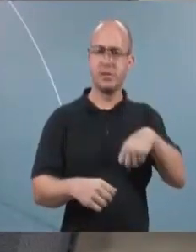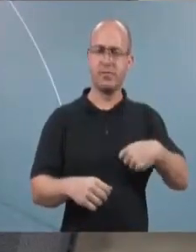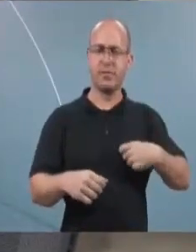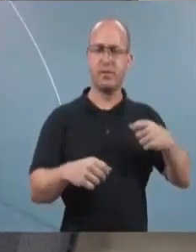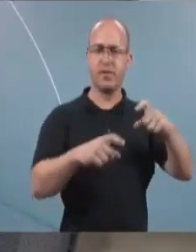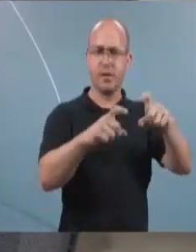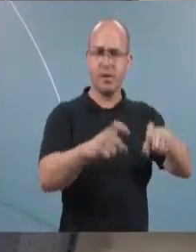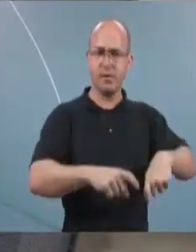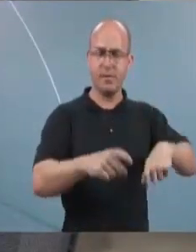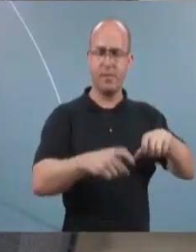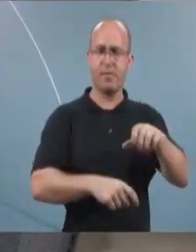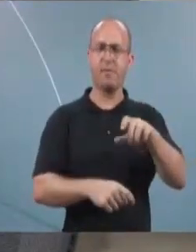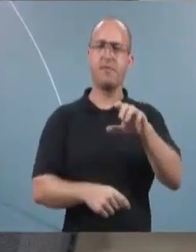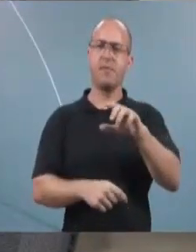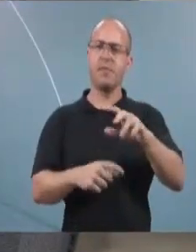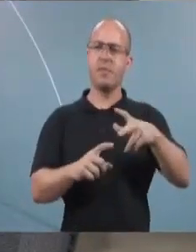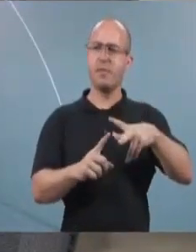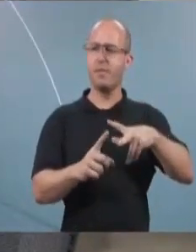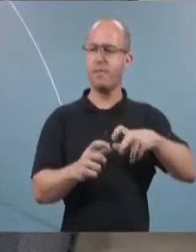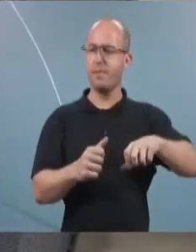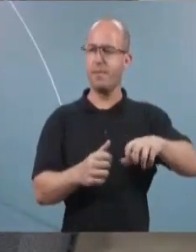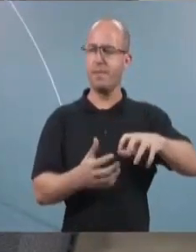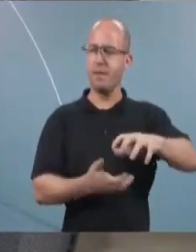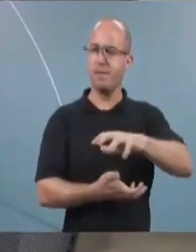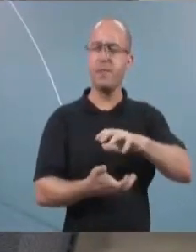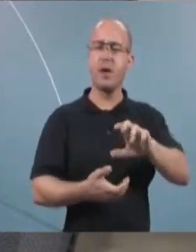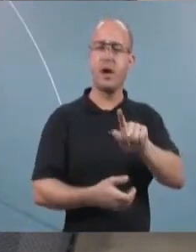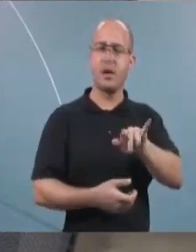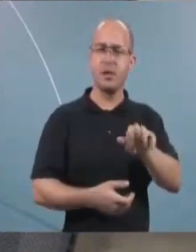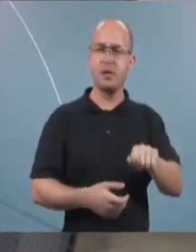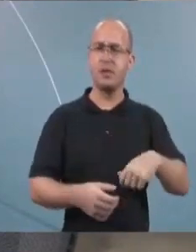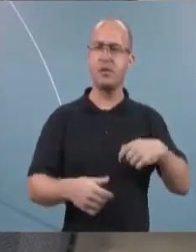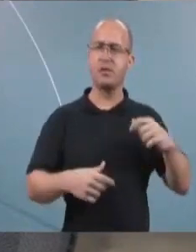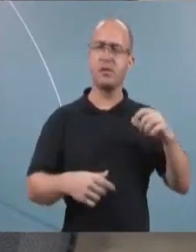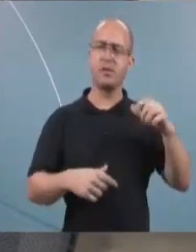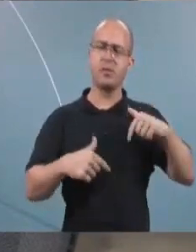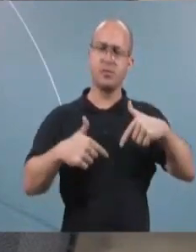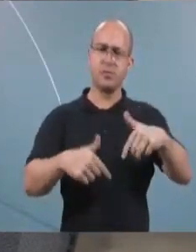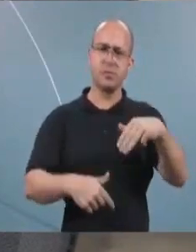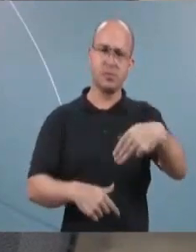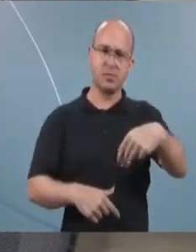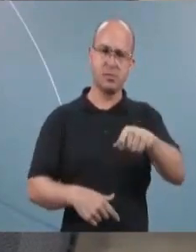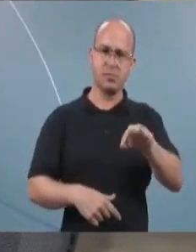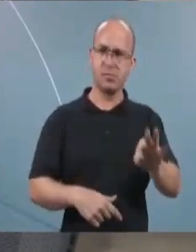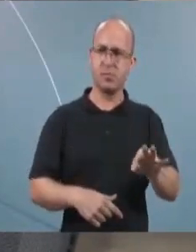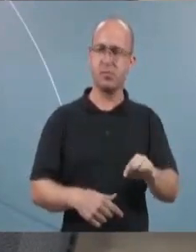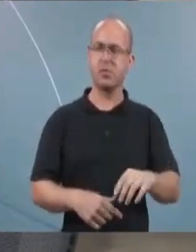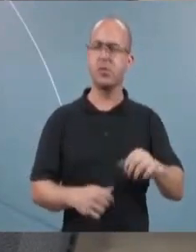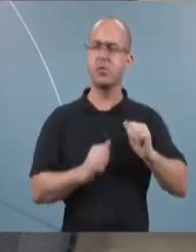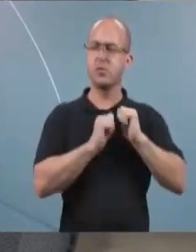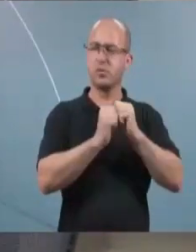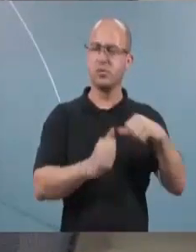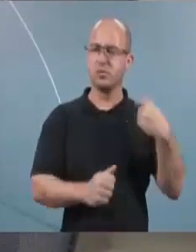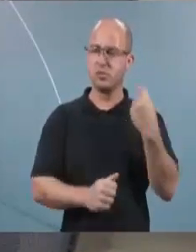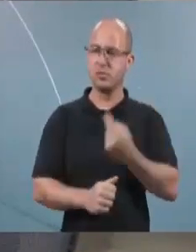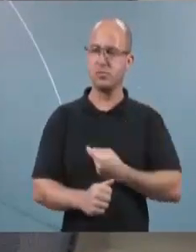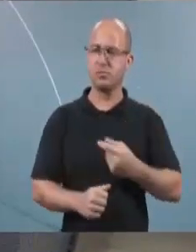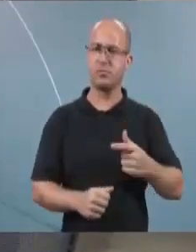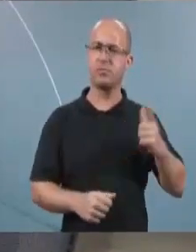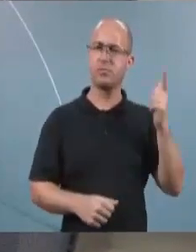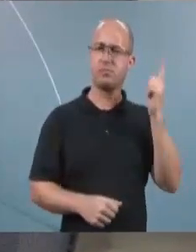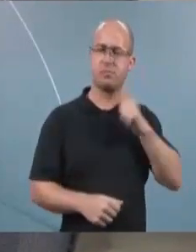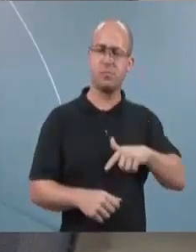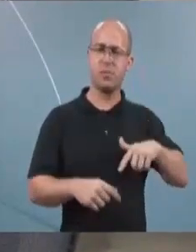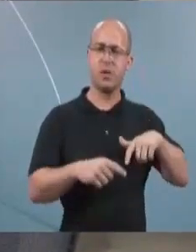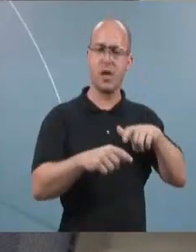nesse país vamos seguir na luta pela mecanização que é uma luta do MST aqui no nosso estado junto conosco vamos seguir produzindo